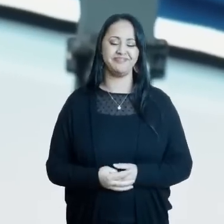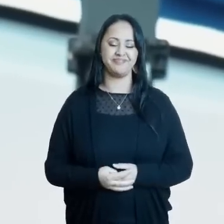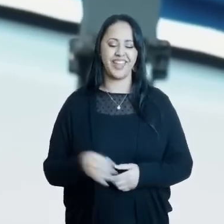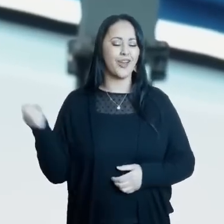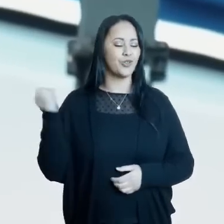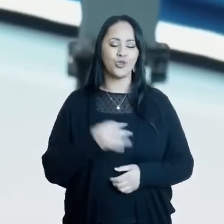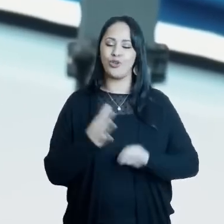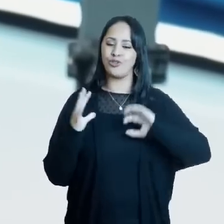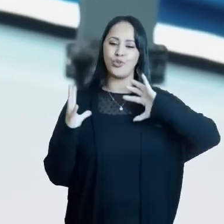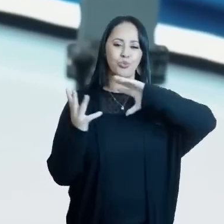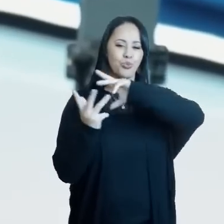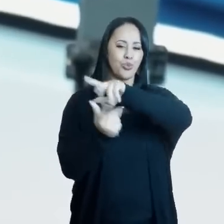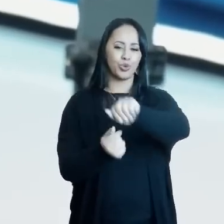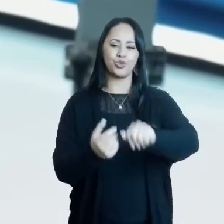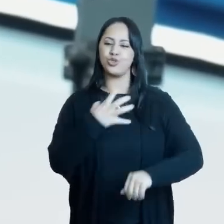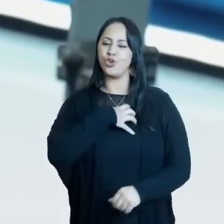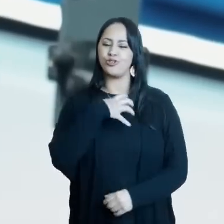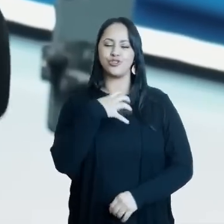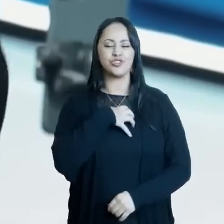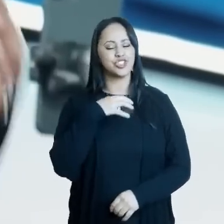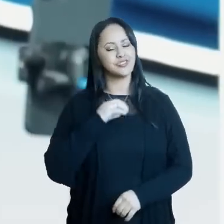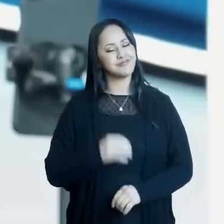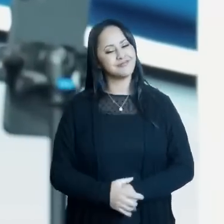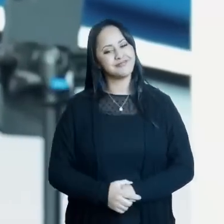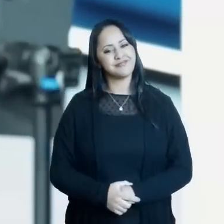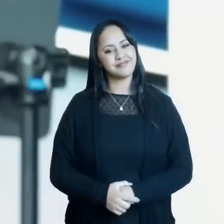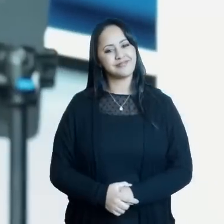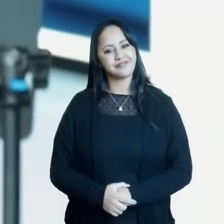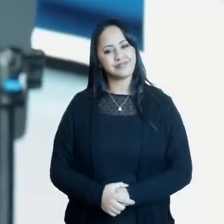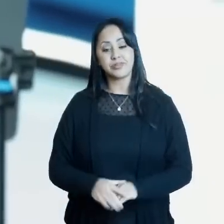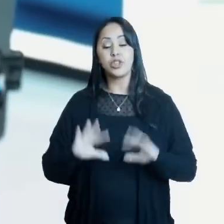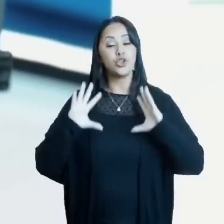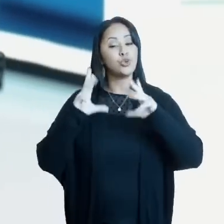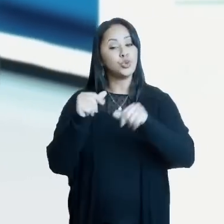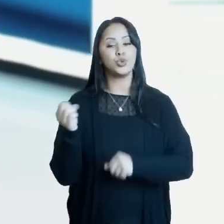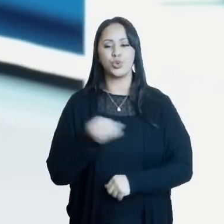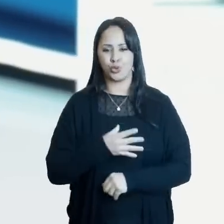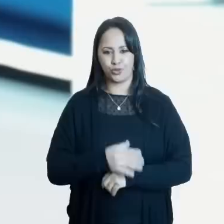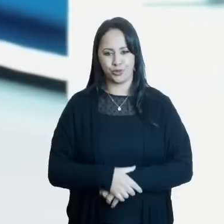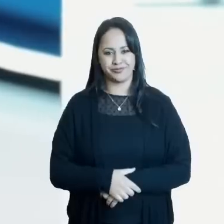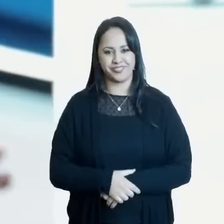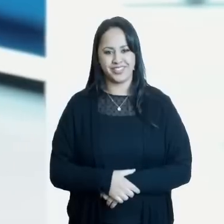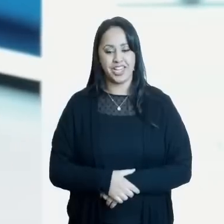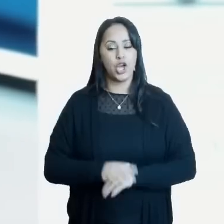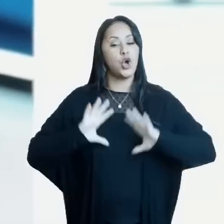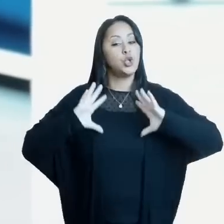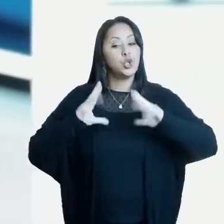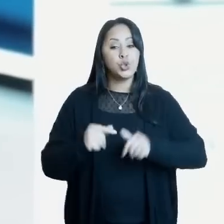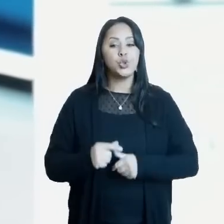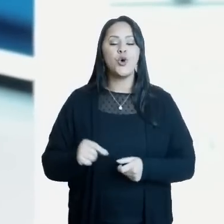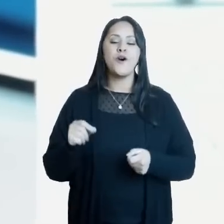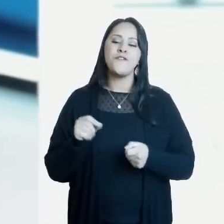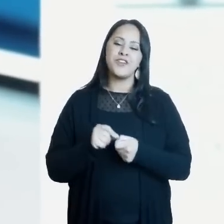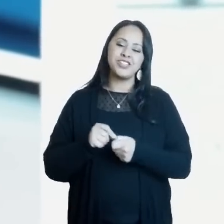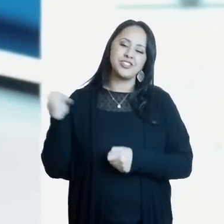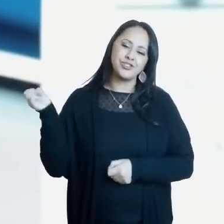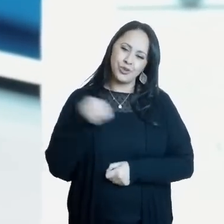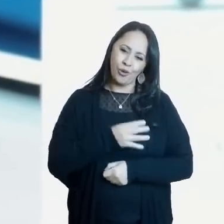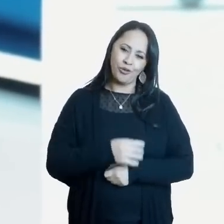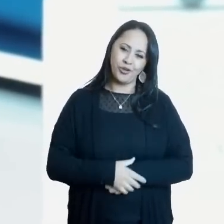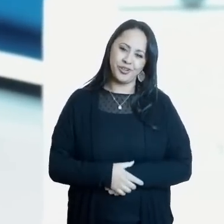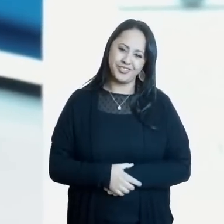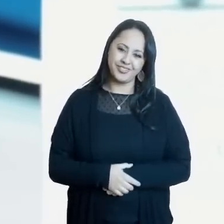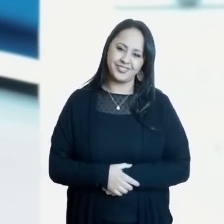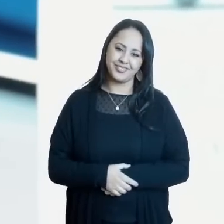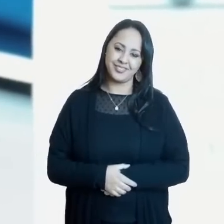é o novo mundo, é a nova maneira, é tudo novo. Eis que tudo se fez novo, eis que tudo se